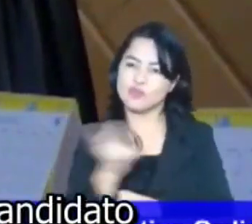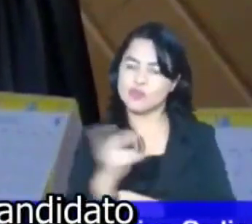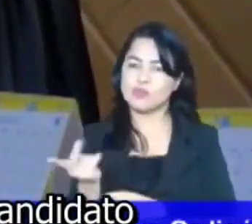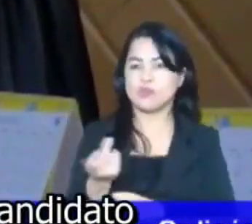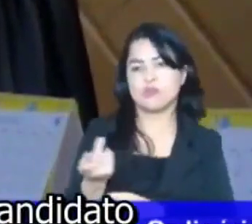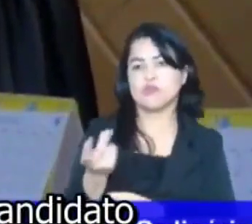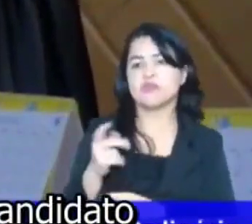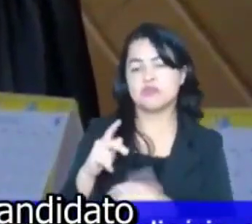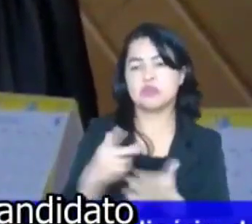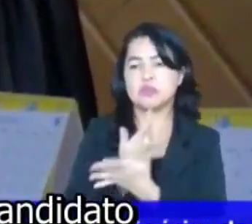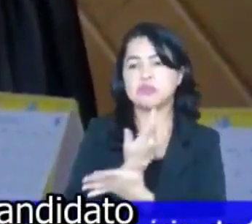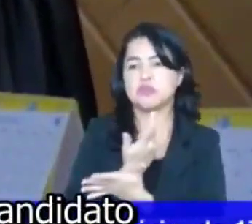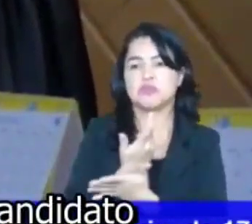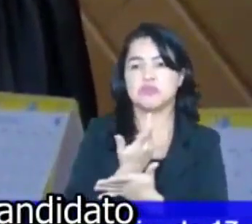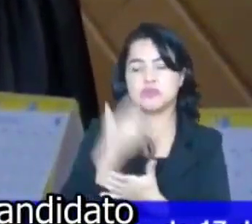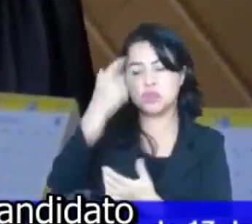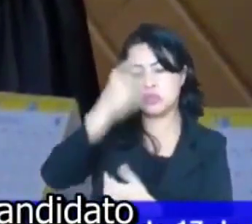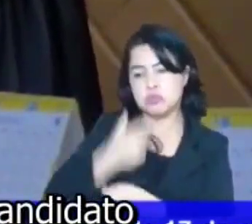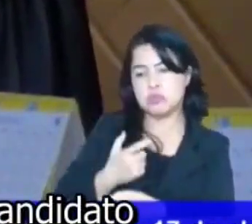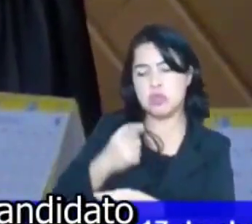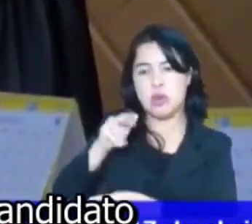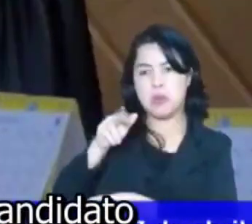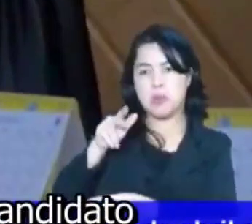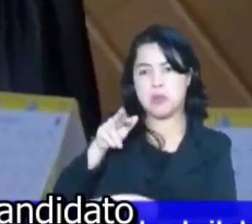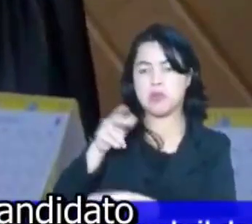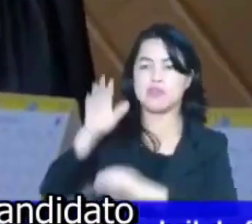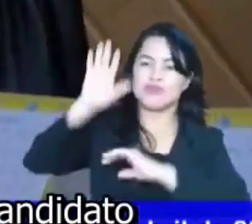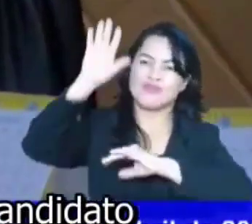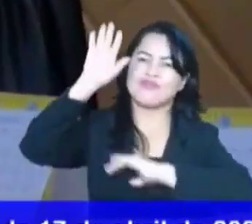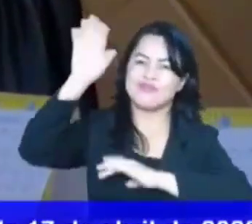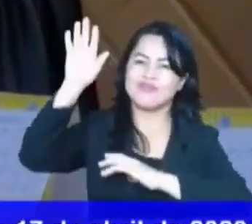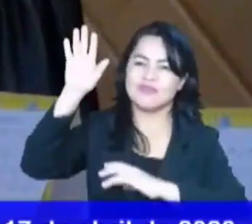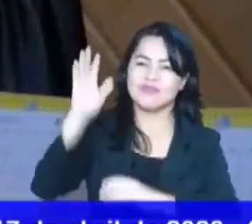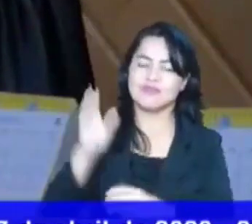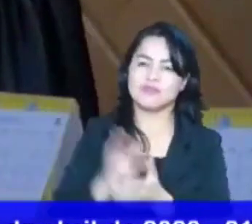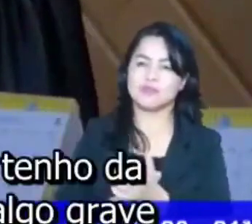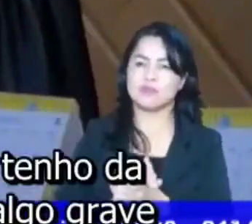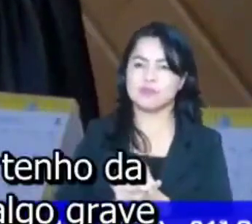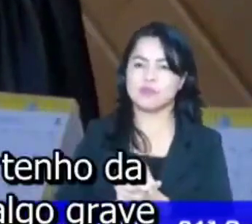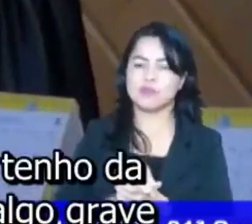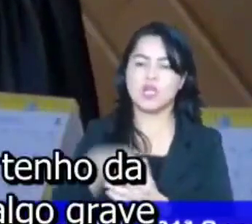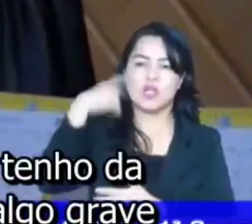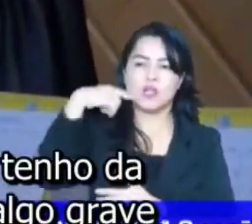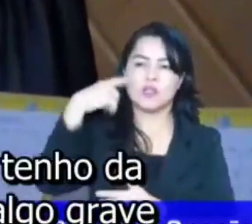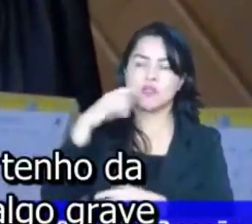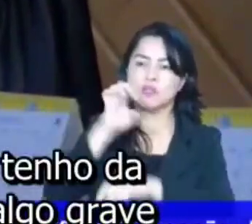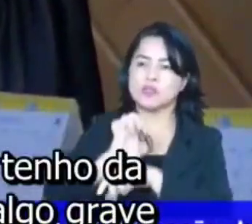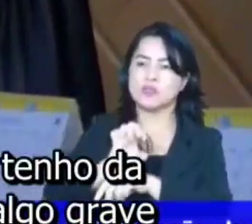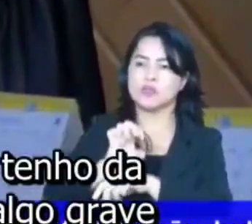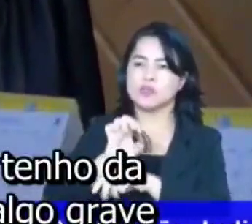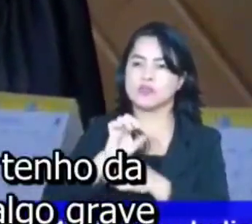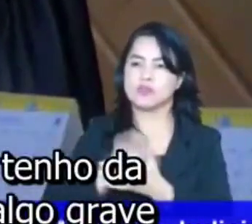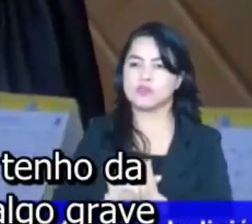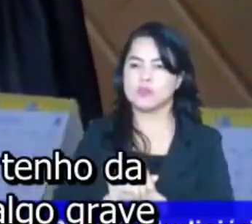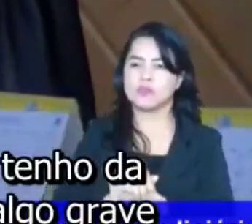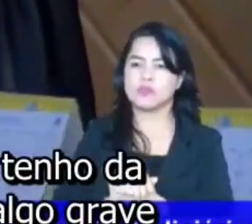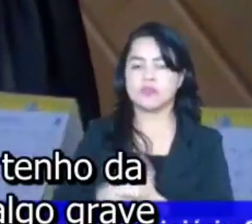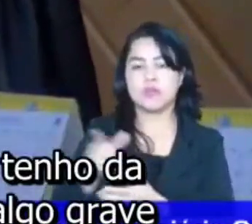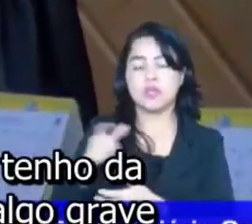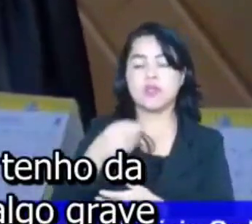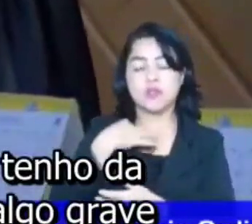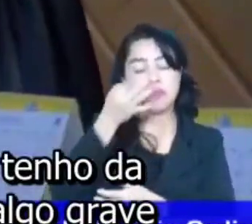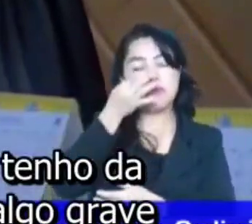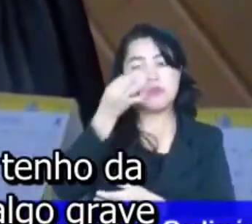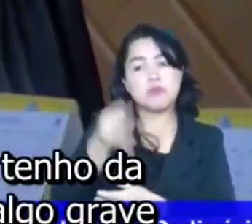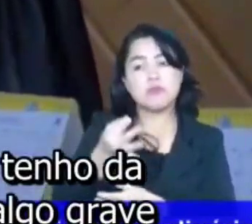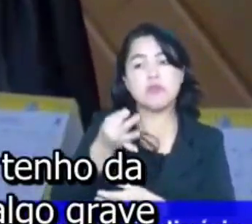este fato de ser irmã de alguém que foi candidato a deputado estadual. Então, coerente com essa